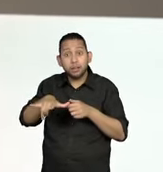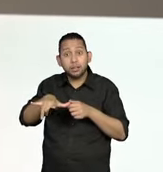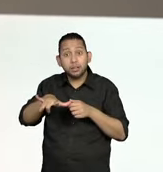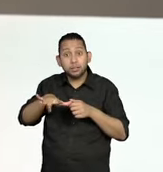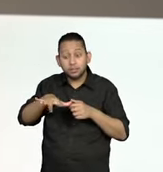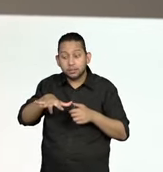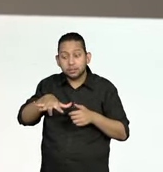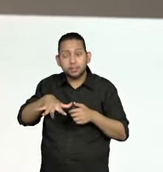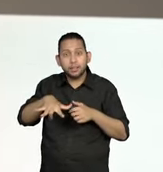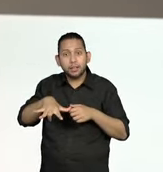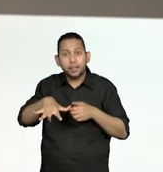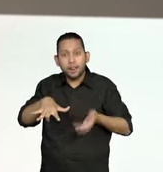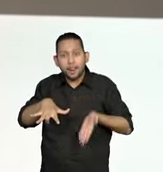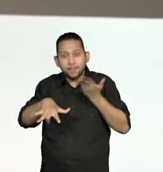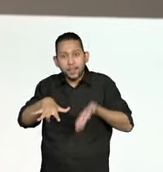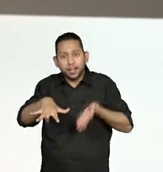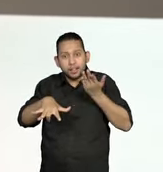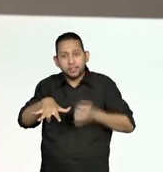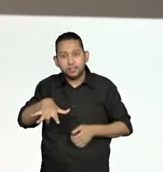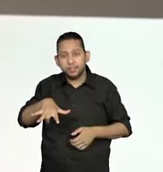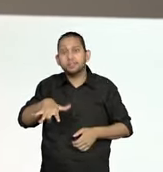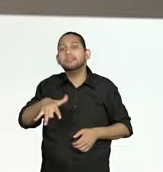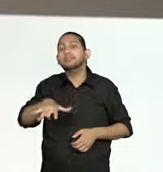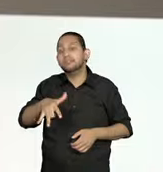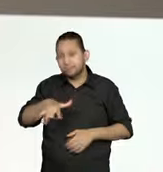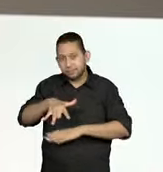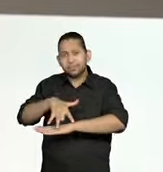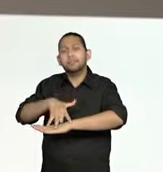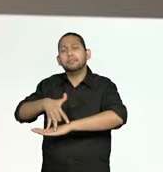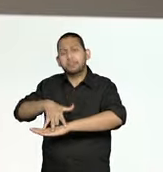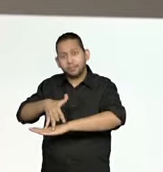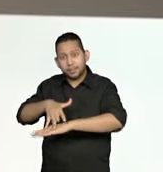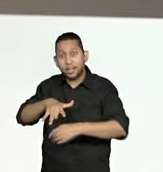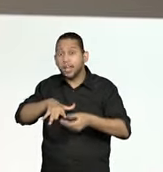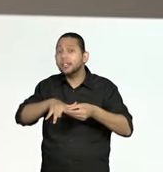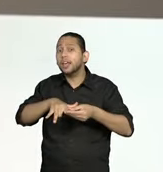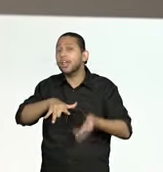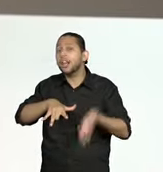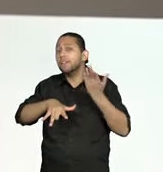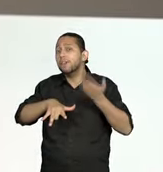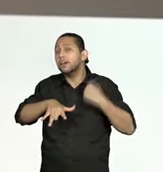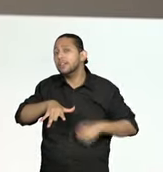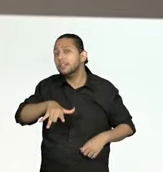Polegar. Beleza, levantou tranquilo. Indicador.